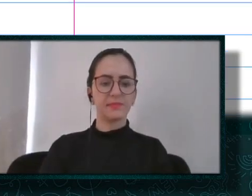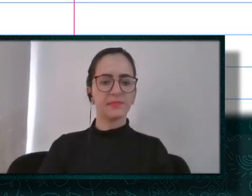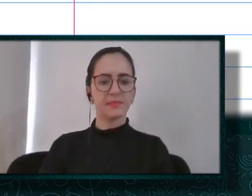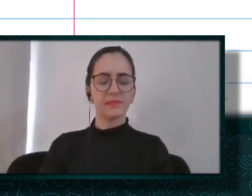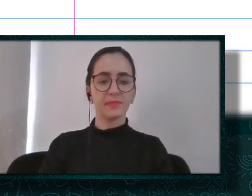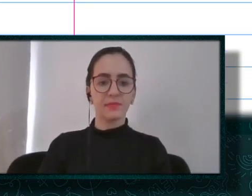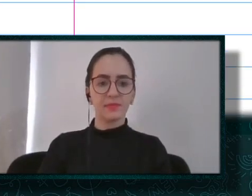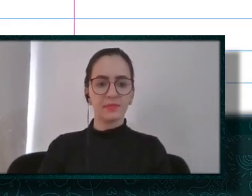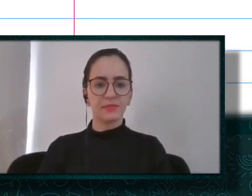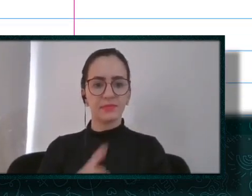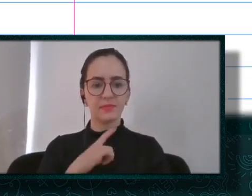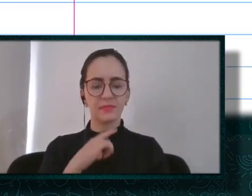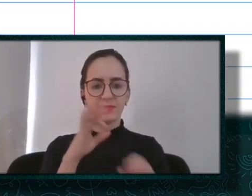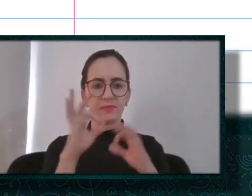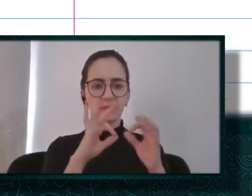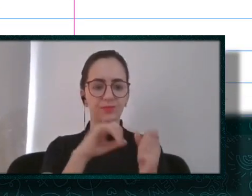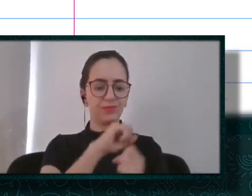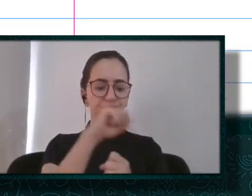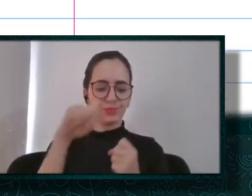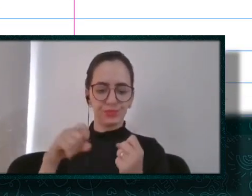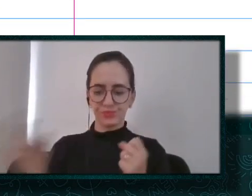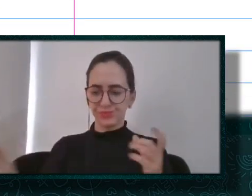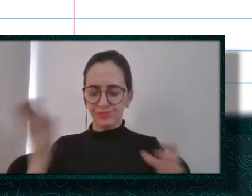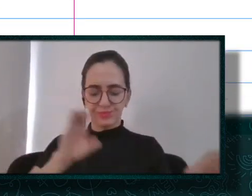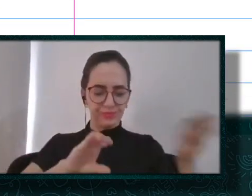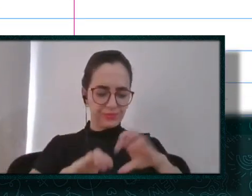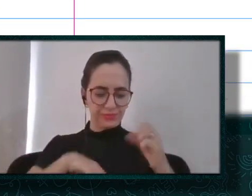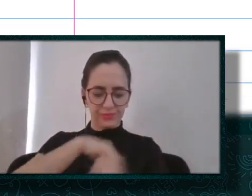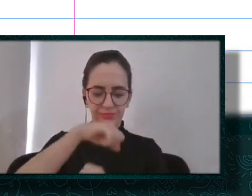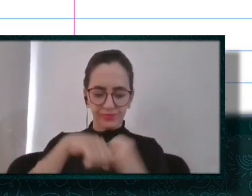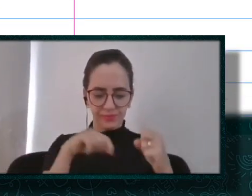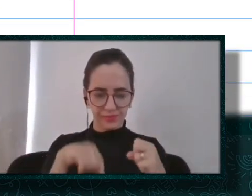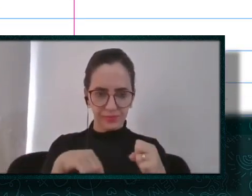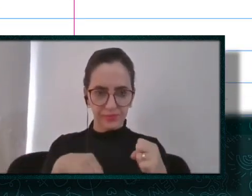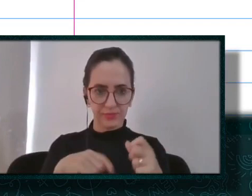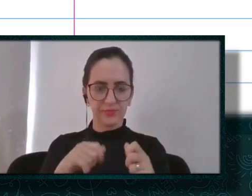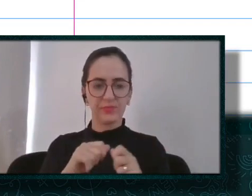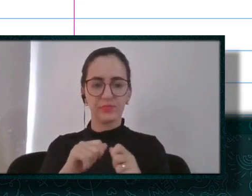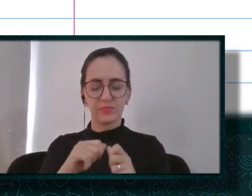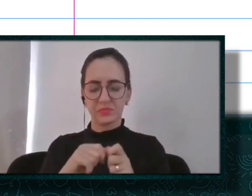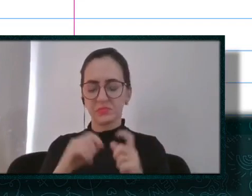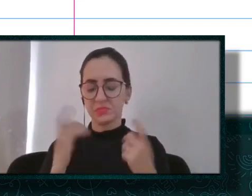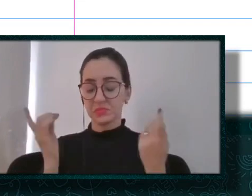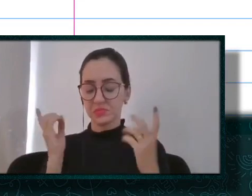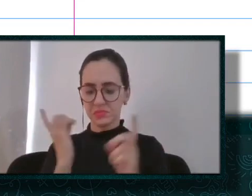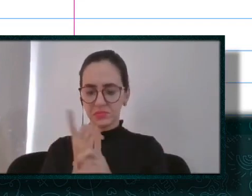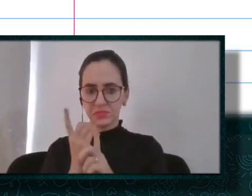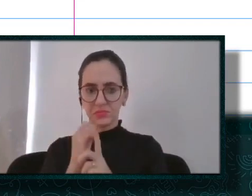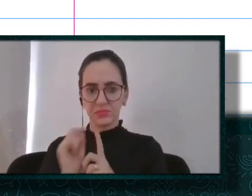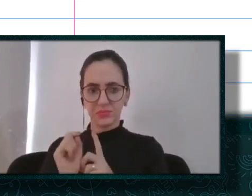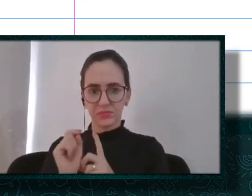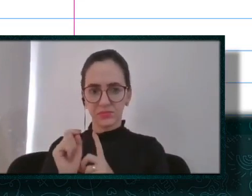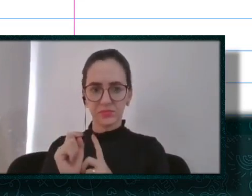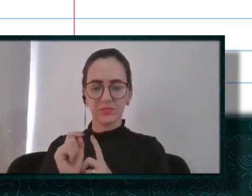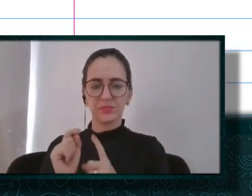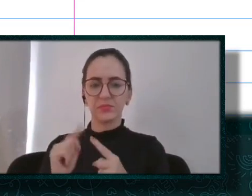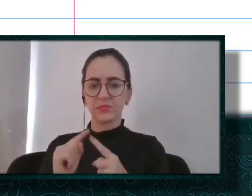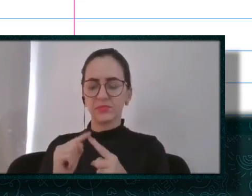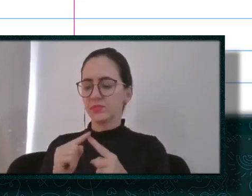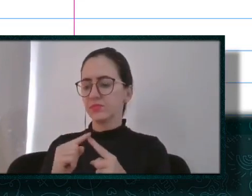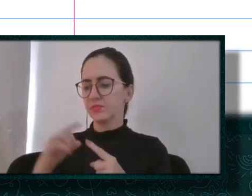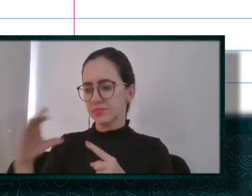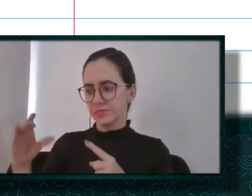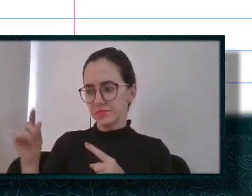aqui já vou organizar melhor do que estava organizado outro. Eu tenho que descobrir a concentração do KCl, eu tenho que descobrir